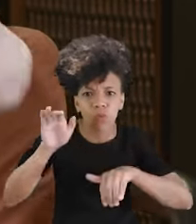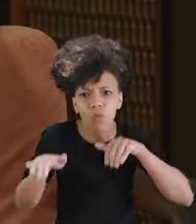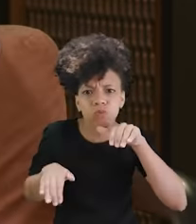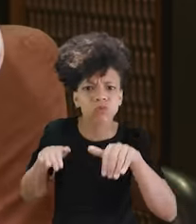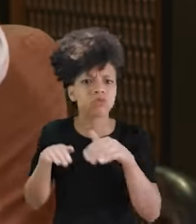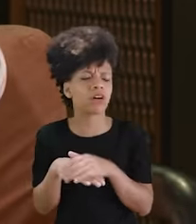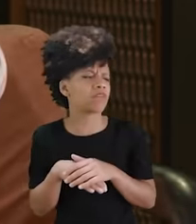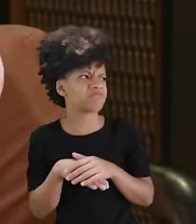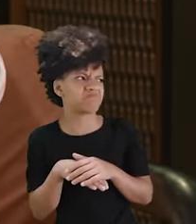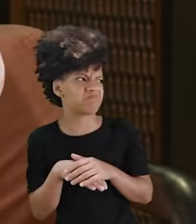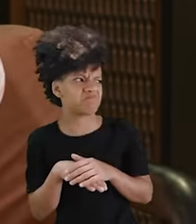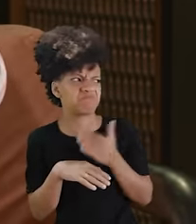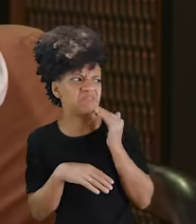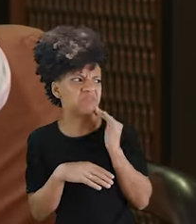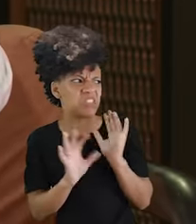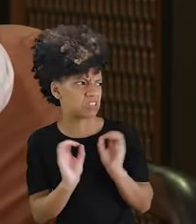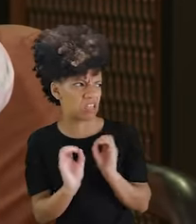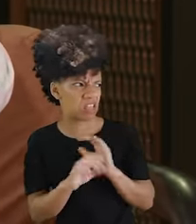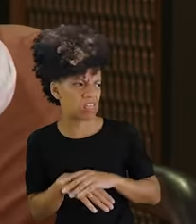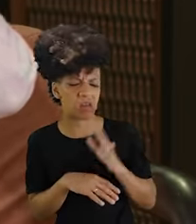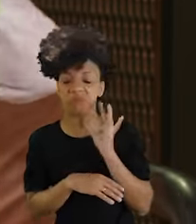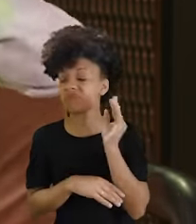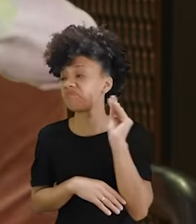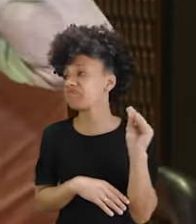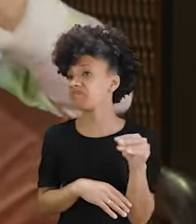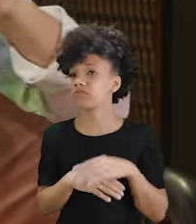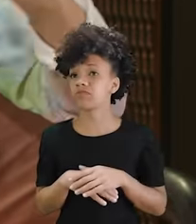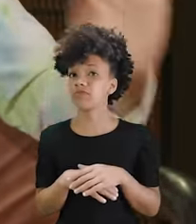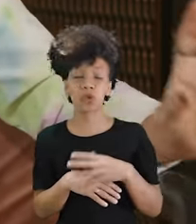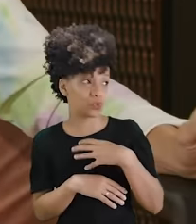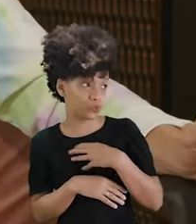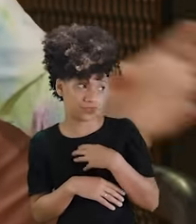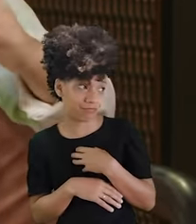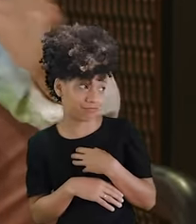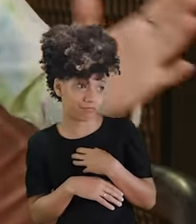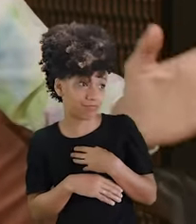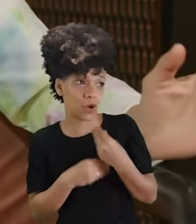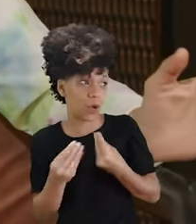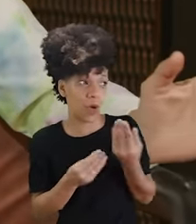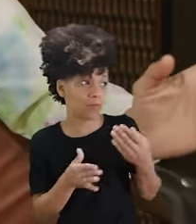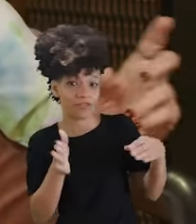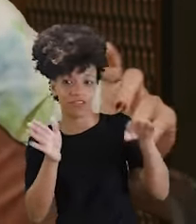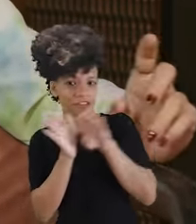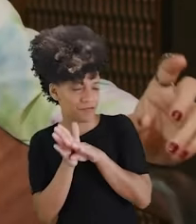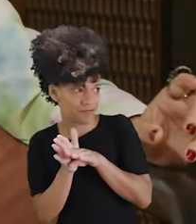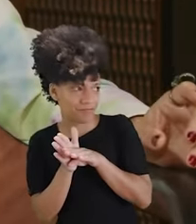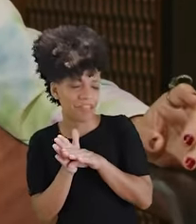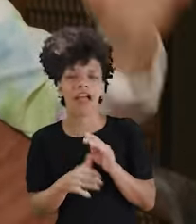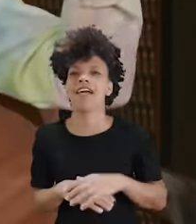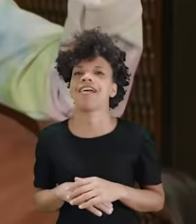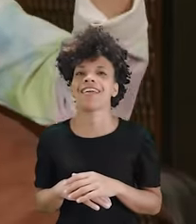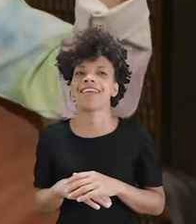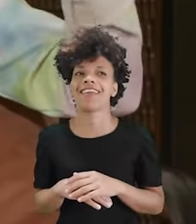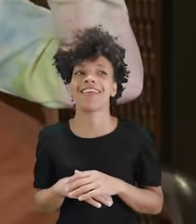de submarino as pessoas não pegavam essa parte elas ignorar a vão da forma como veio que era impossível vir